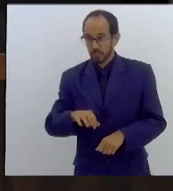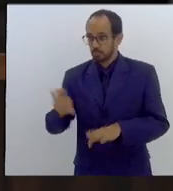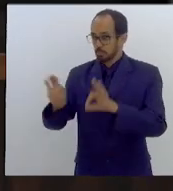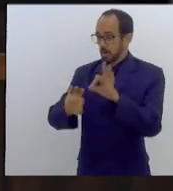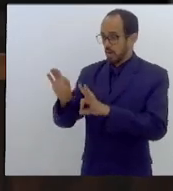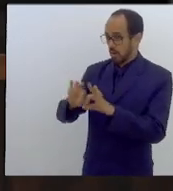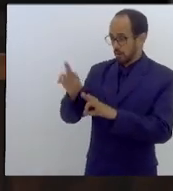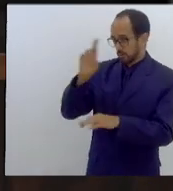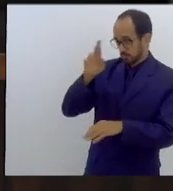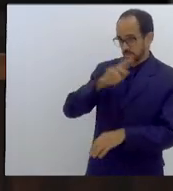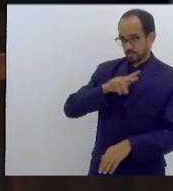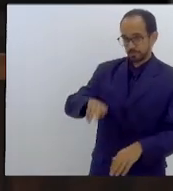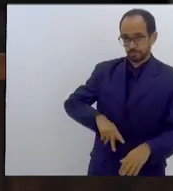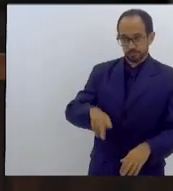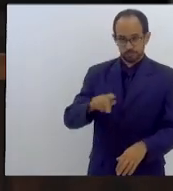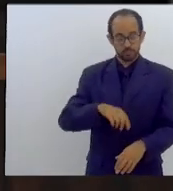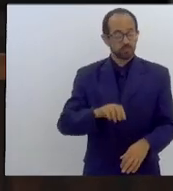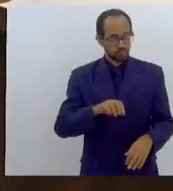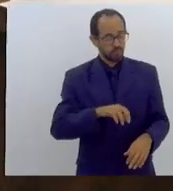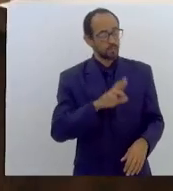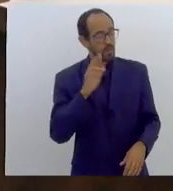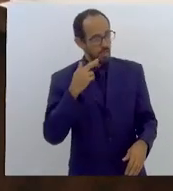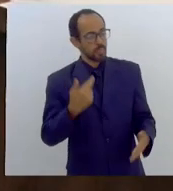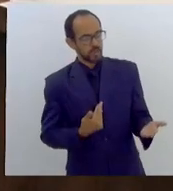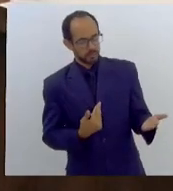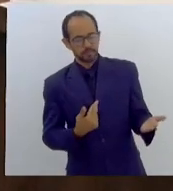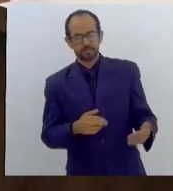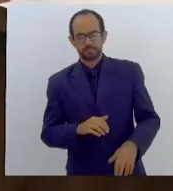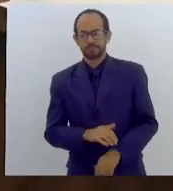presidente. Questão de ordem, deputada Renata. Só